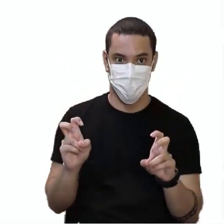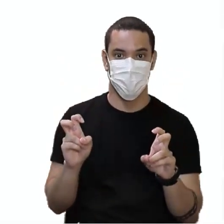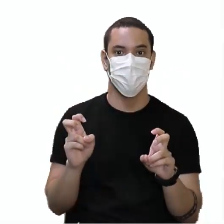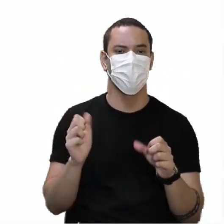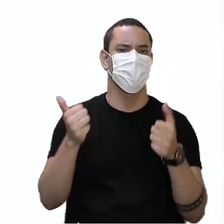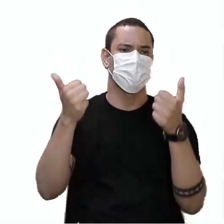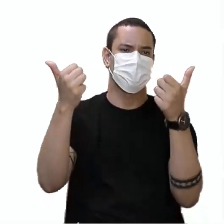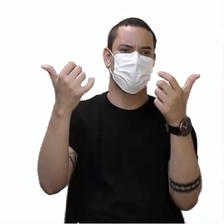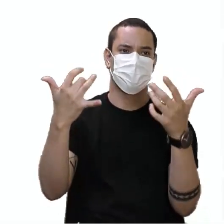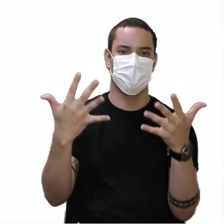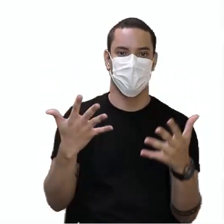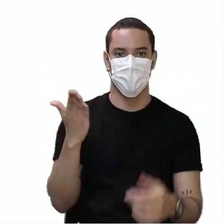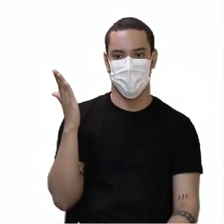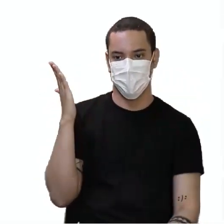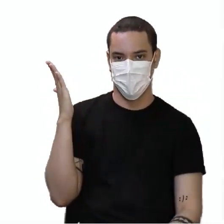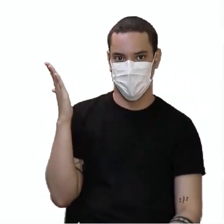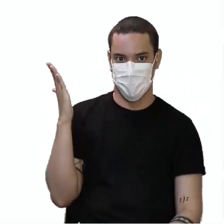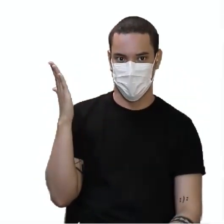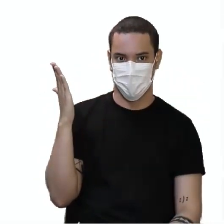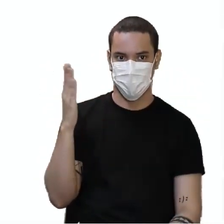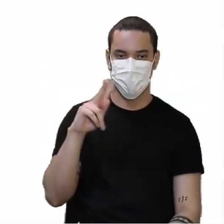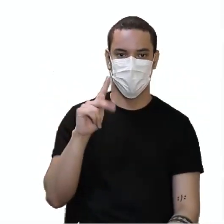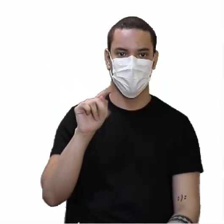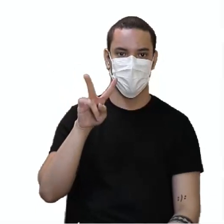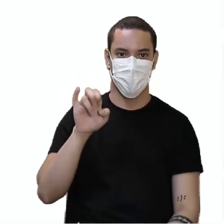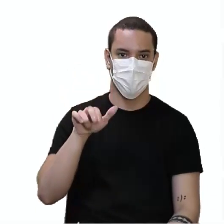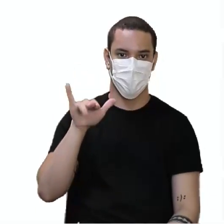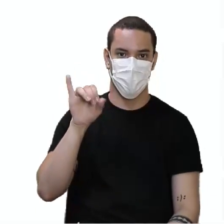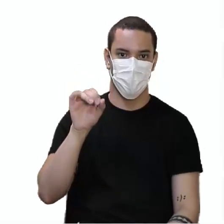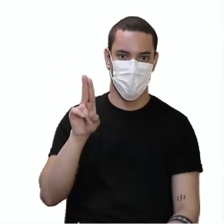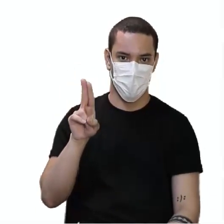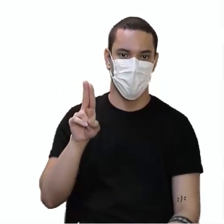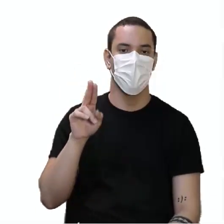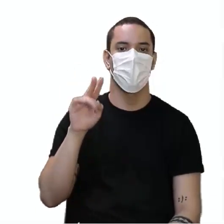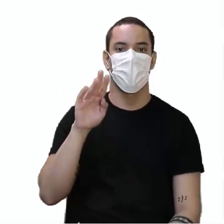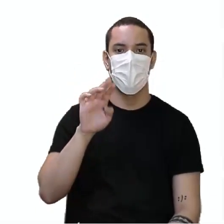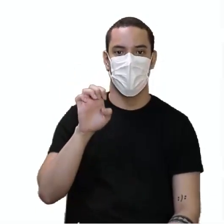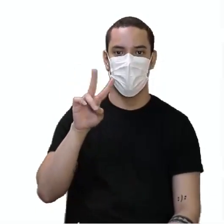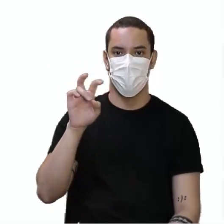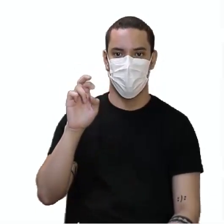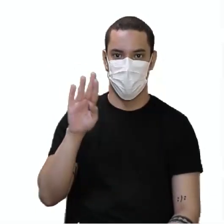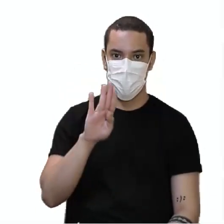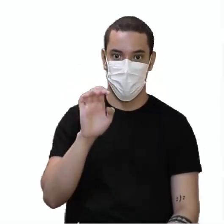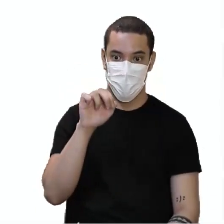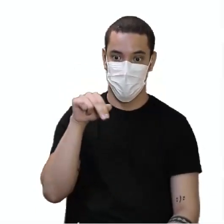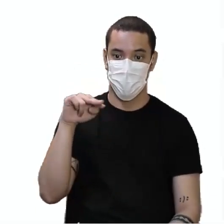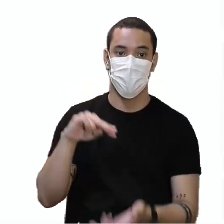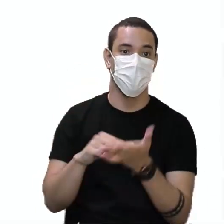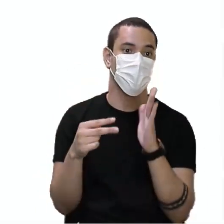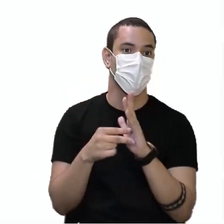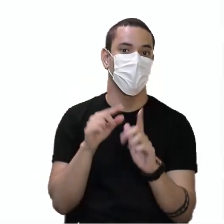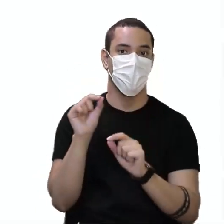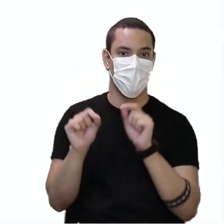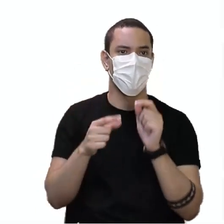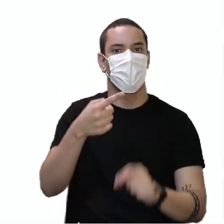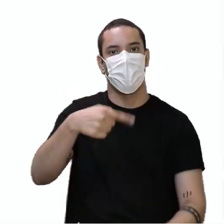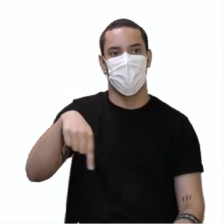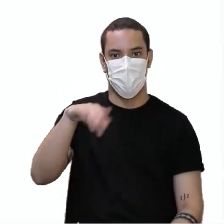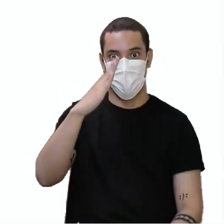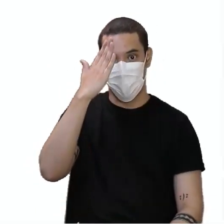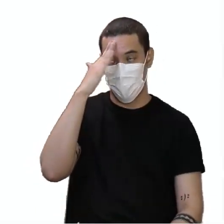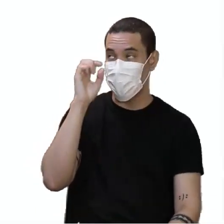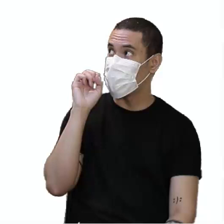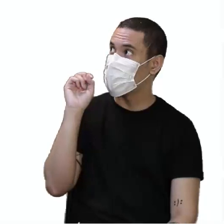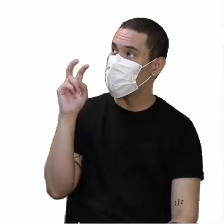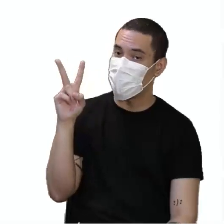muito sobre essa estrutura do have you ever been? Have you ever been? Ou seja, esse been você já sabe,